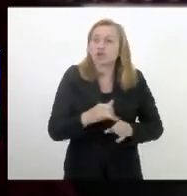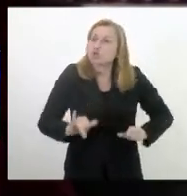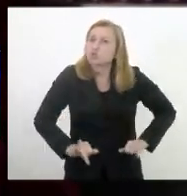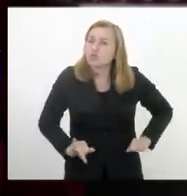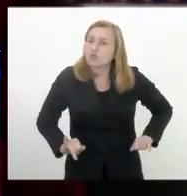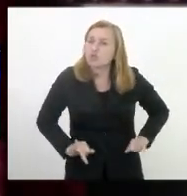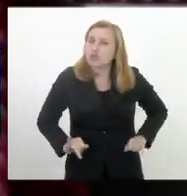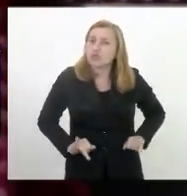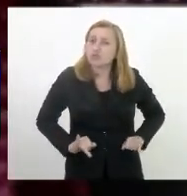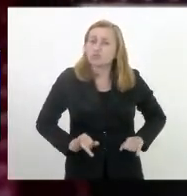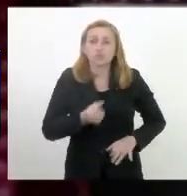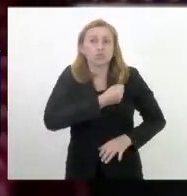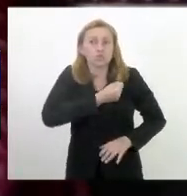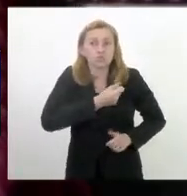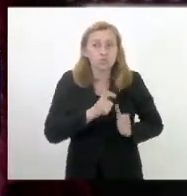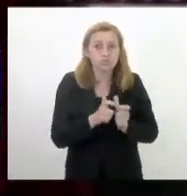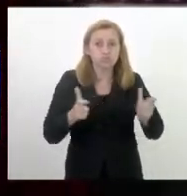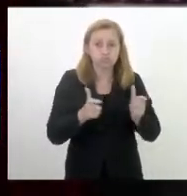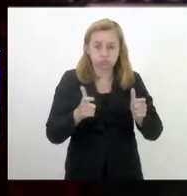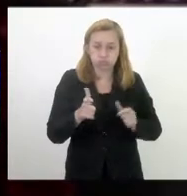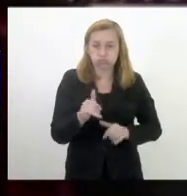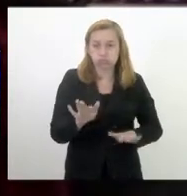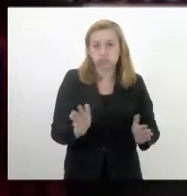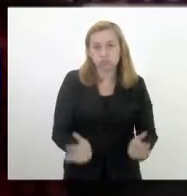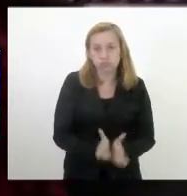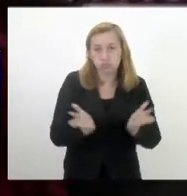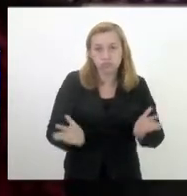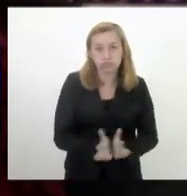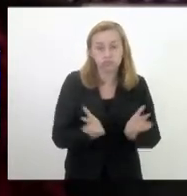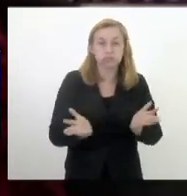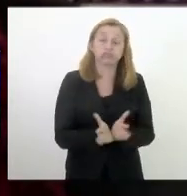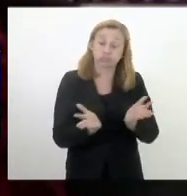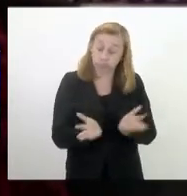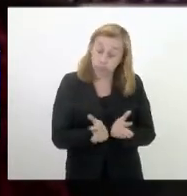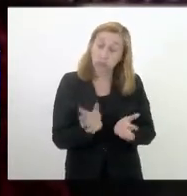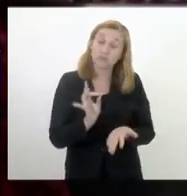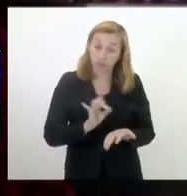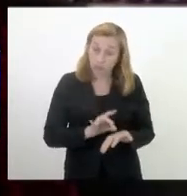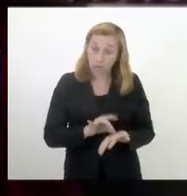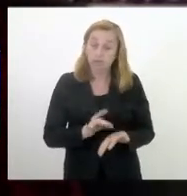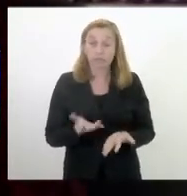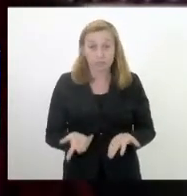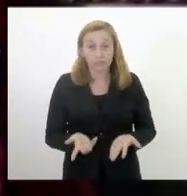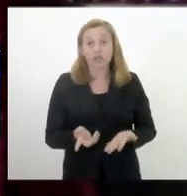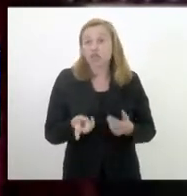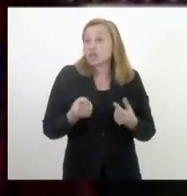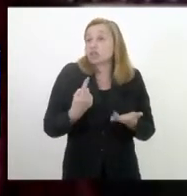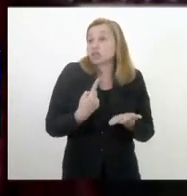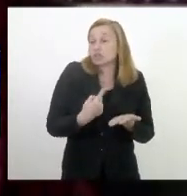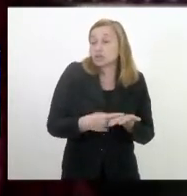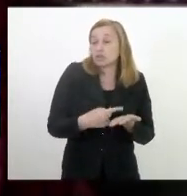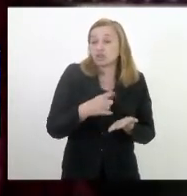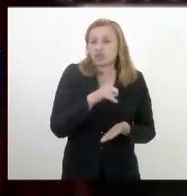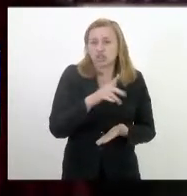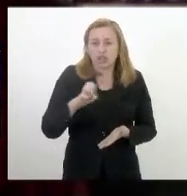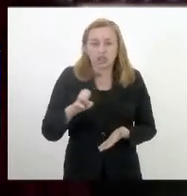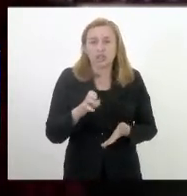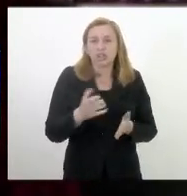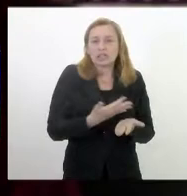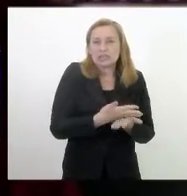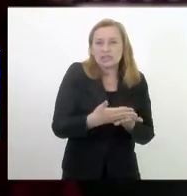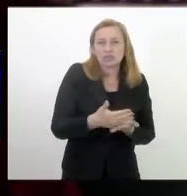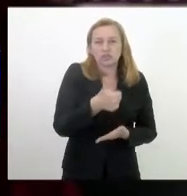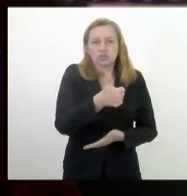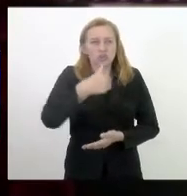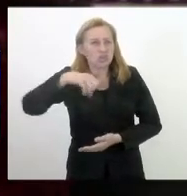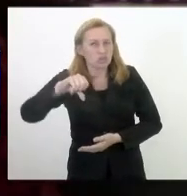aumento exponencial da pobreza e da extrema pobreza, na verdade. De acordo com o DIEESE, entre o início de